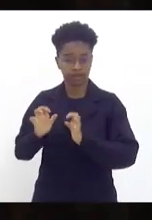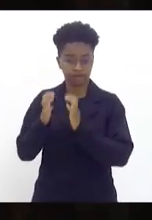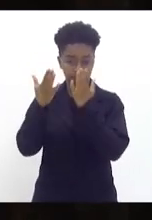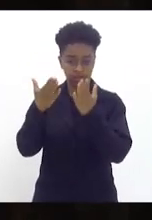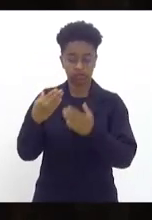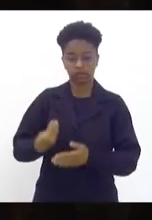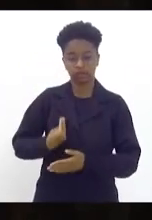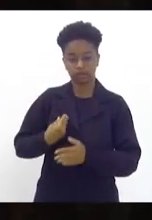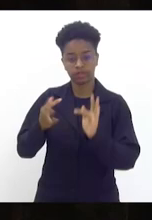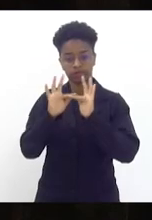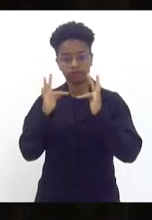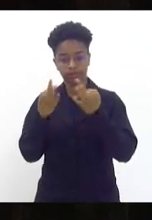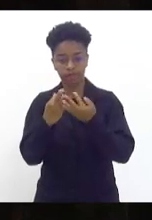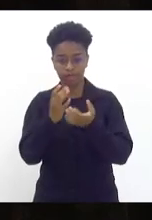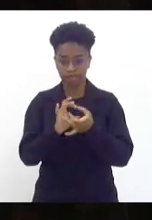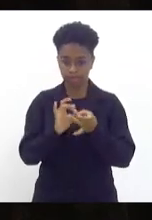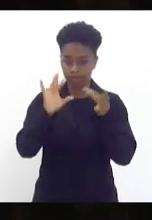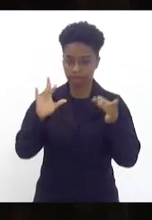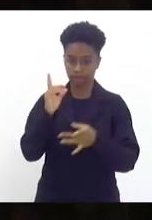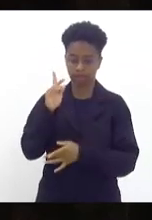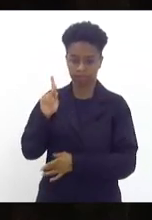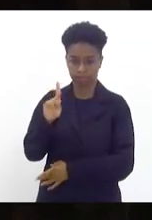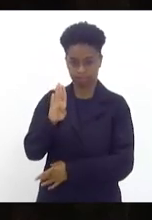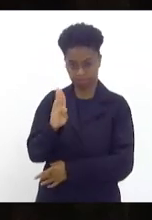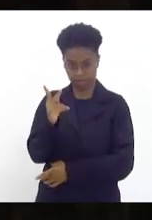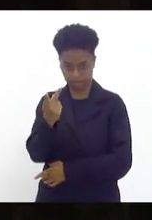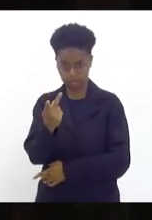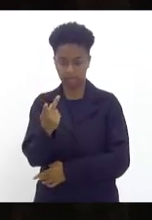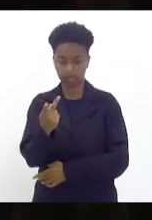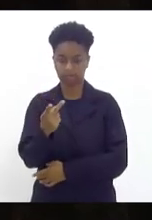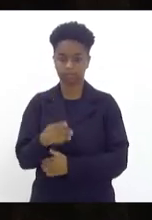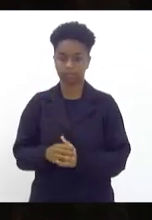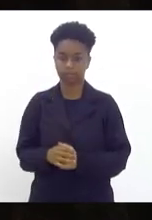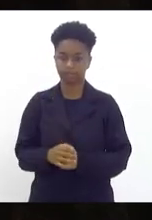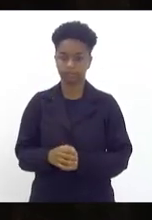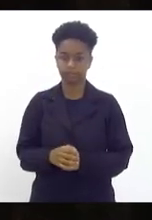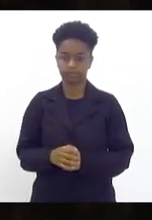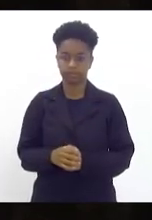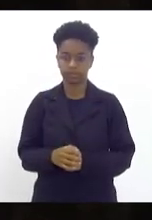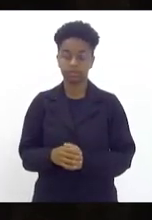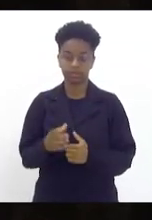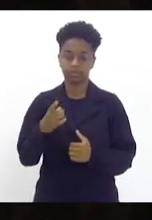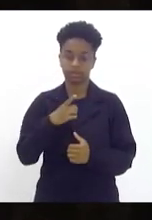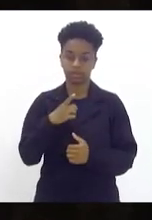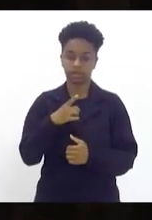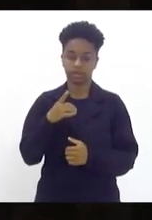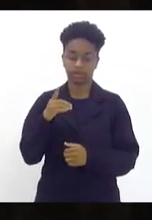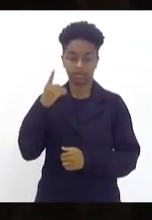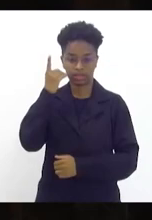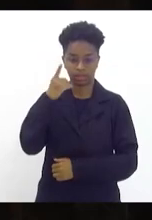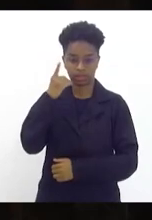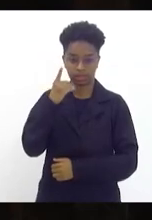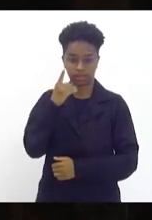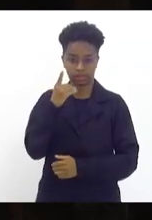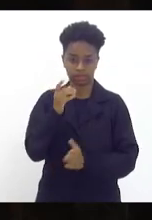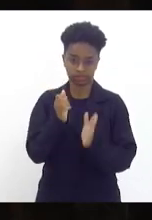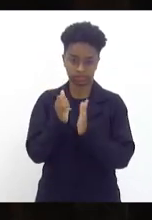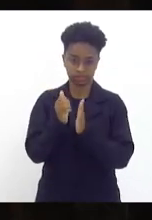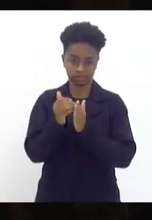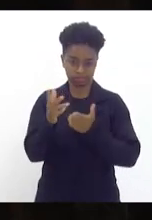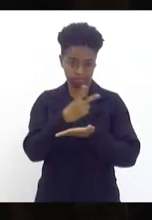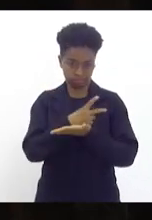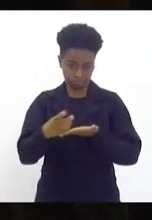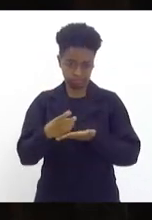Horizonte, lotado o evento do deputado que foi destituído, o Uner, né? Que foi tirado também,